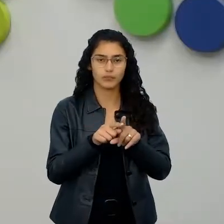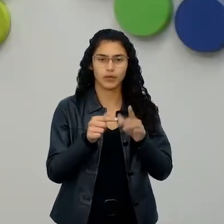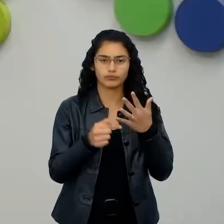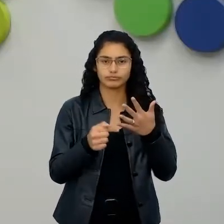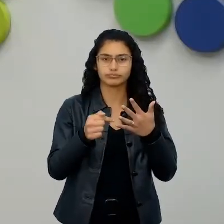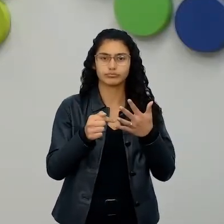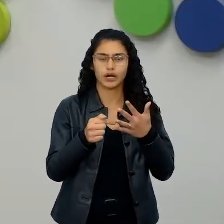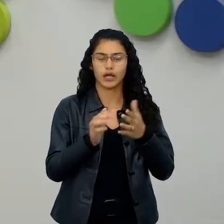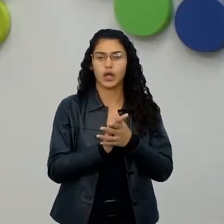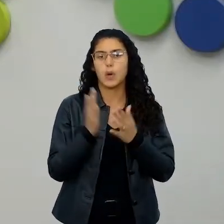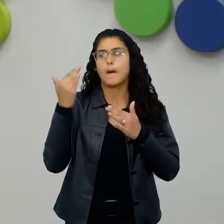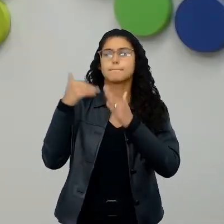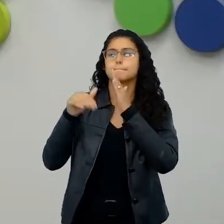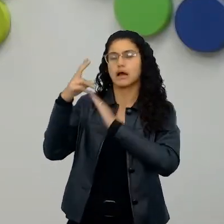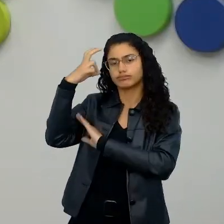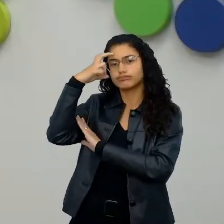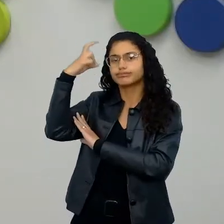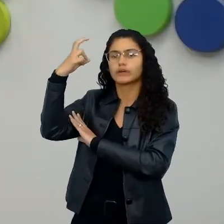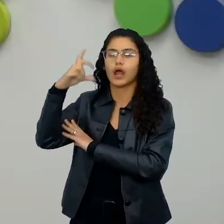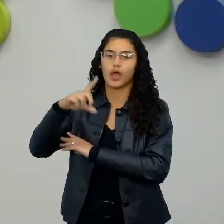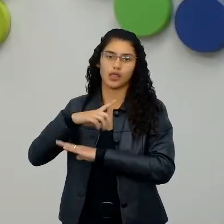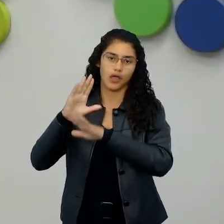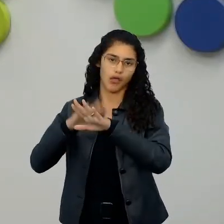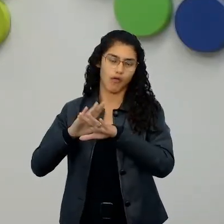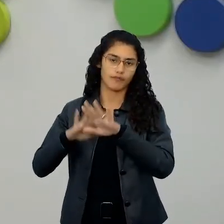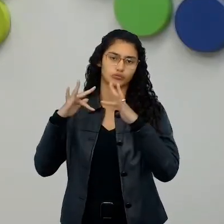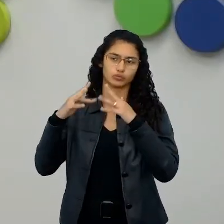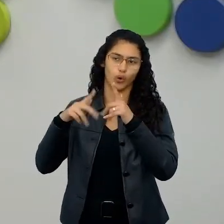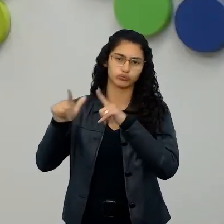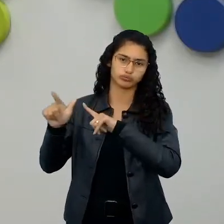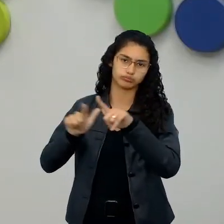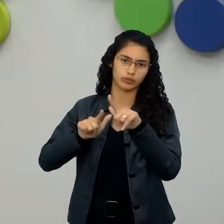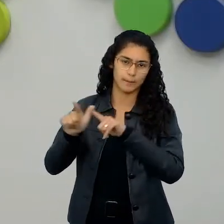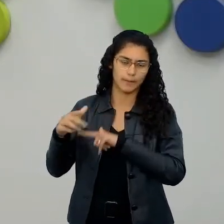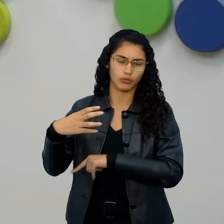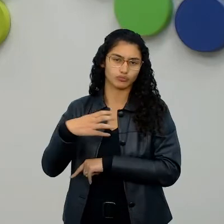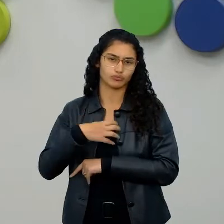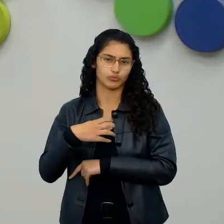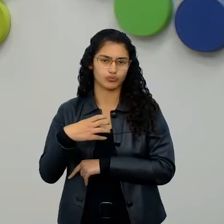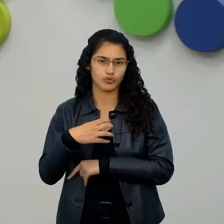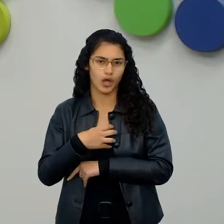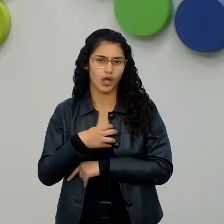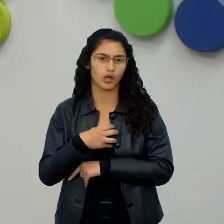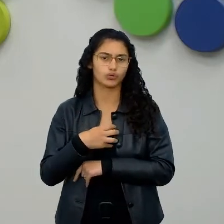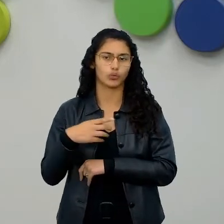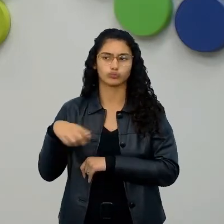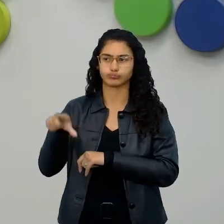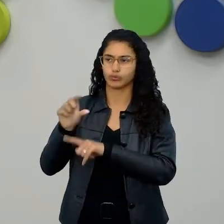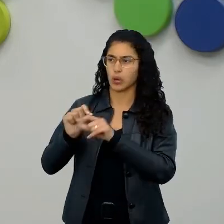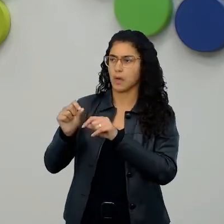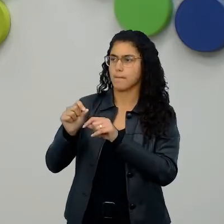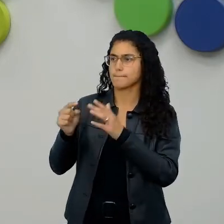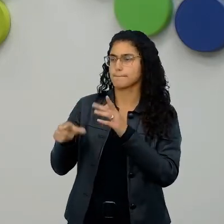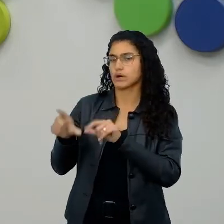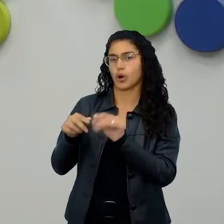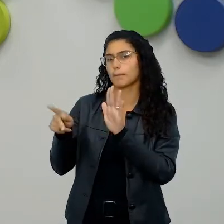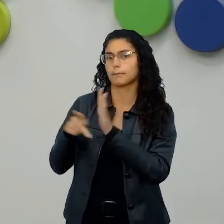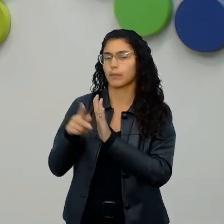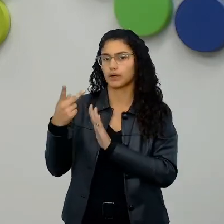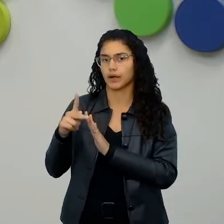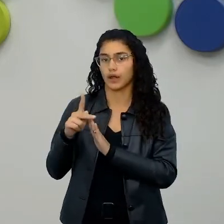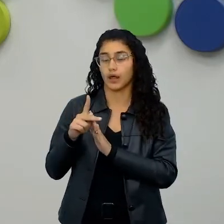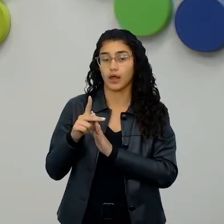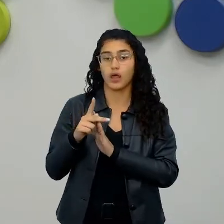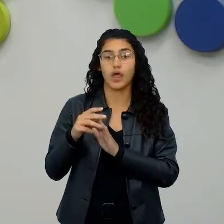submisso, enfim, que faz um trabalho de um modo determinado, assim, né? Isso é um estereótipo, isso é